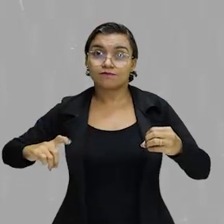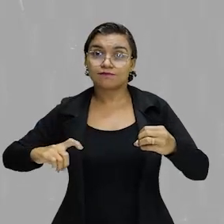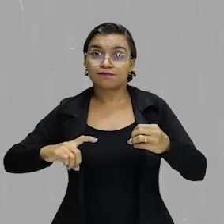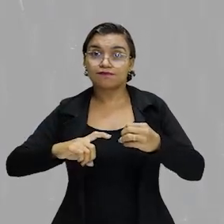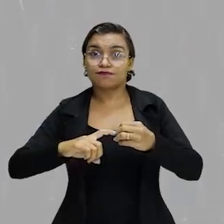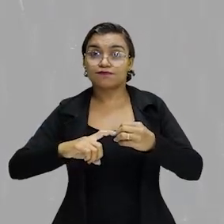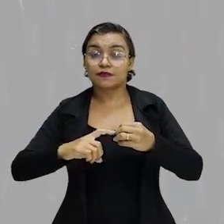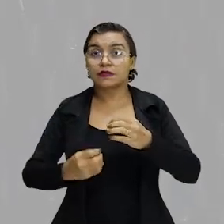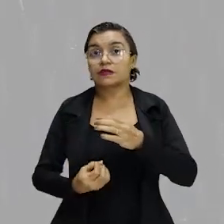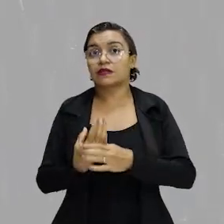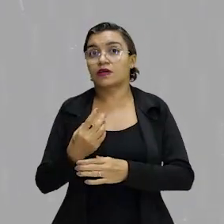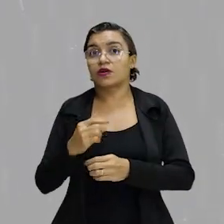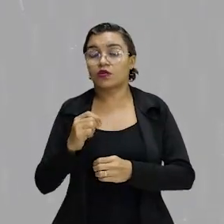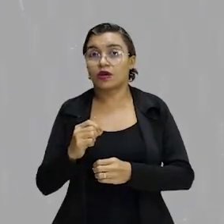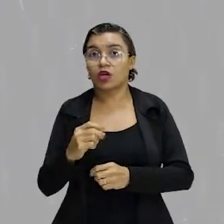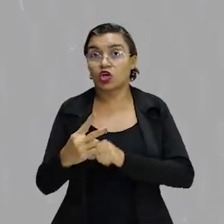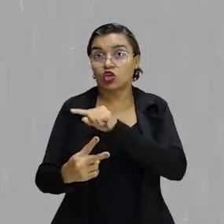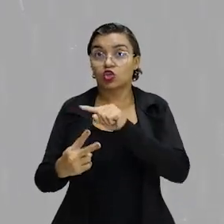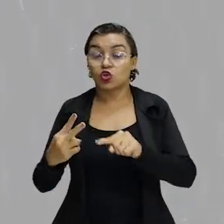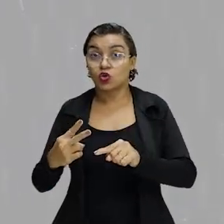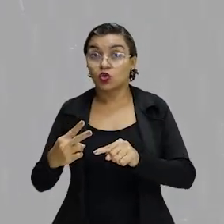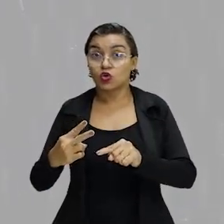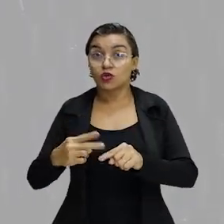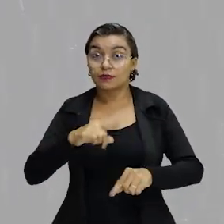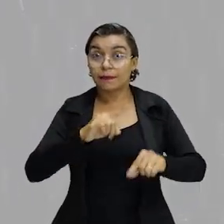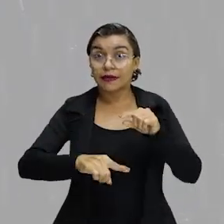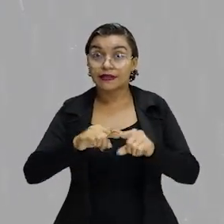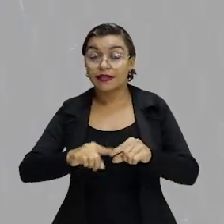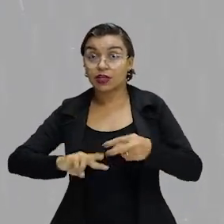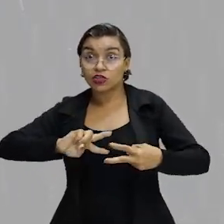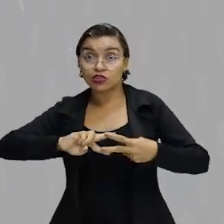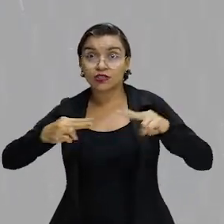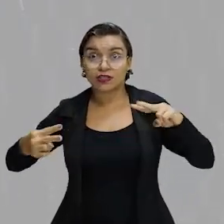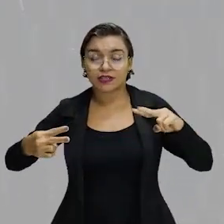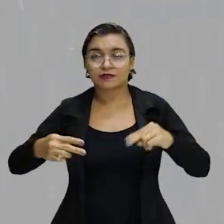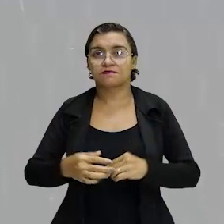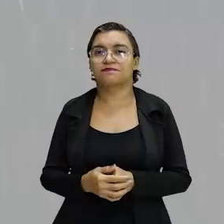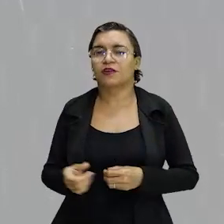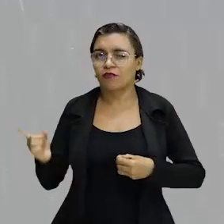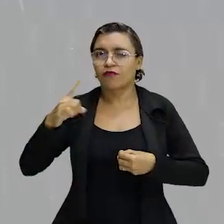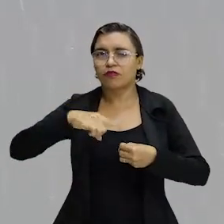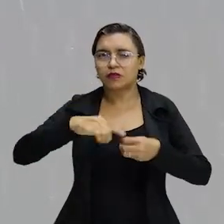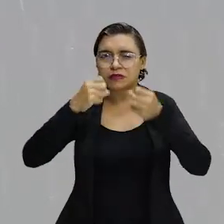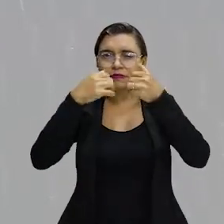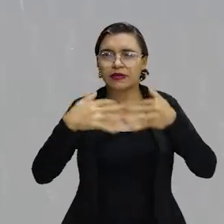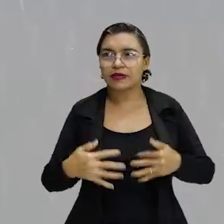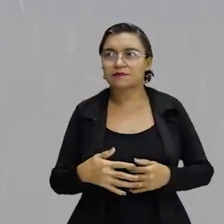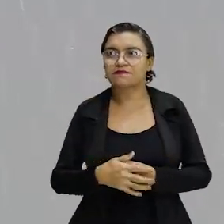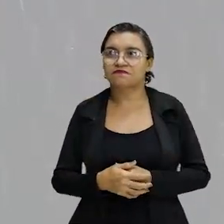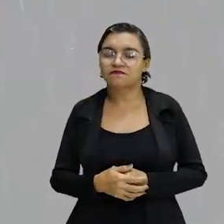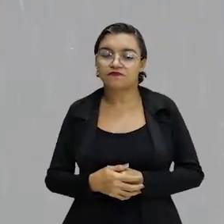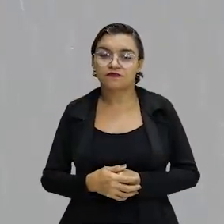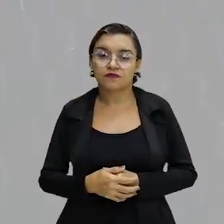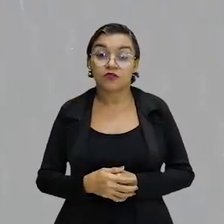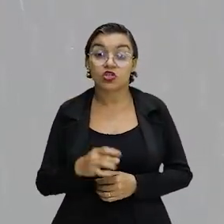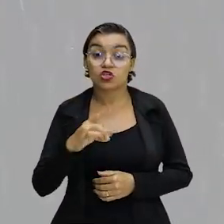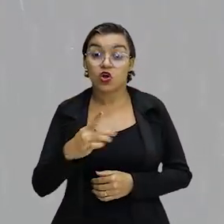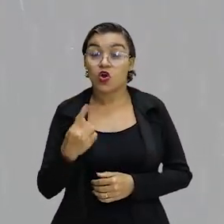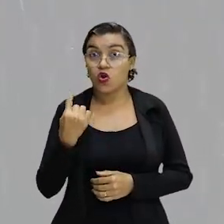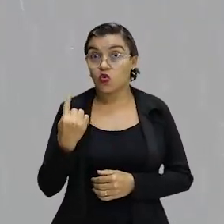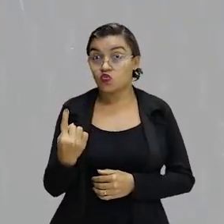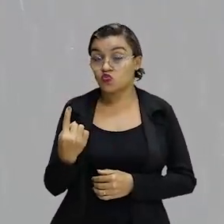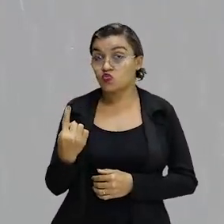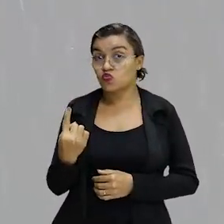indivíduo que tem dois materiais genéticos, certo? Voltando. Esse que só tinha um